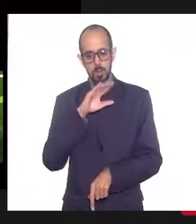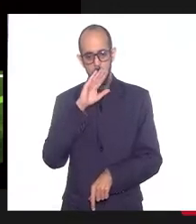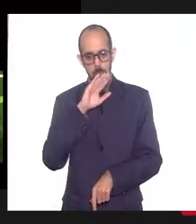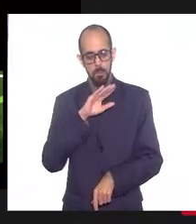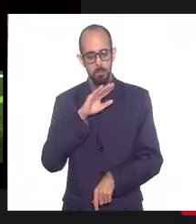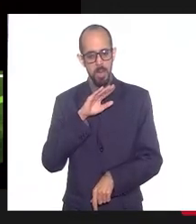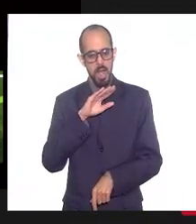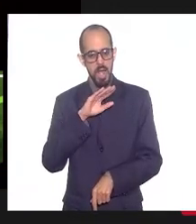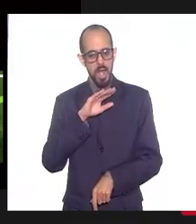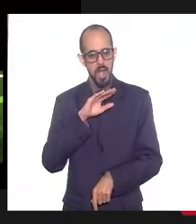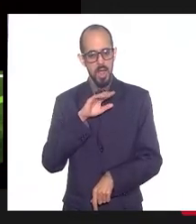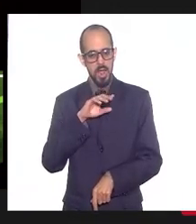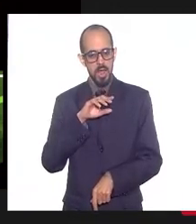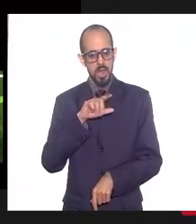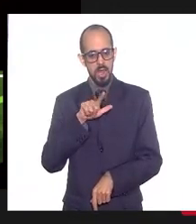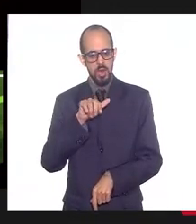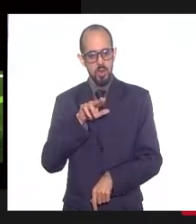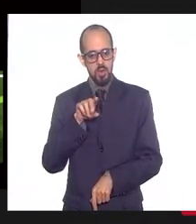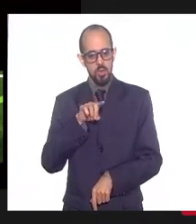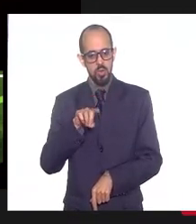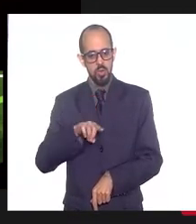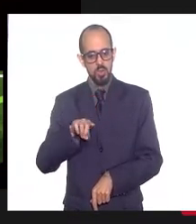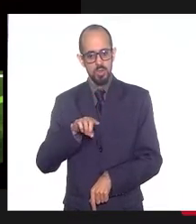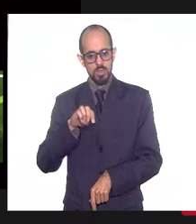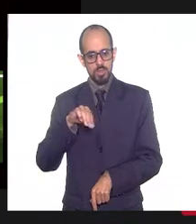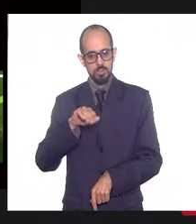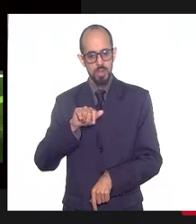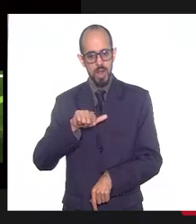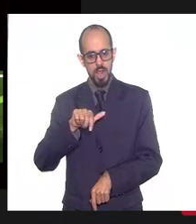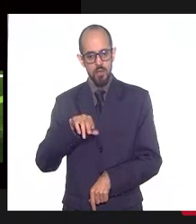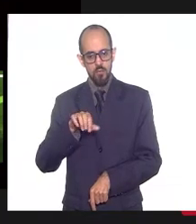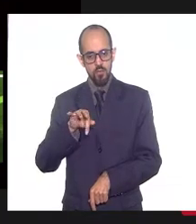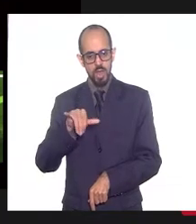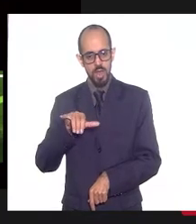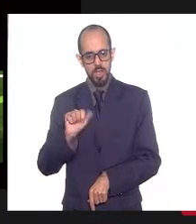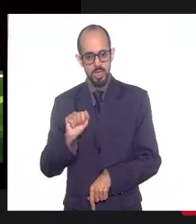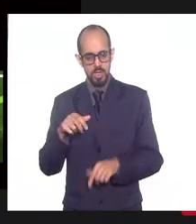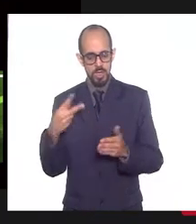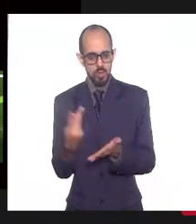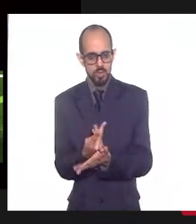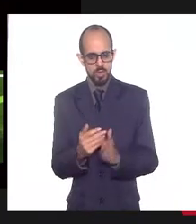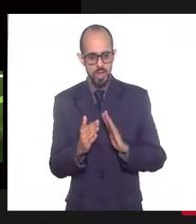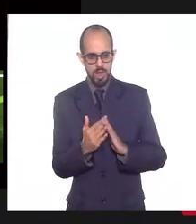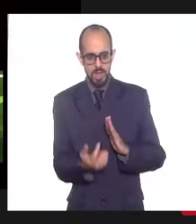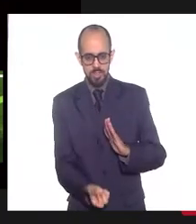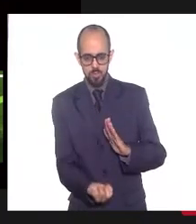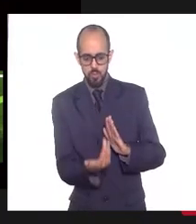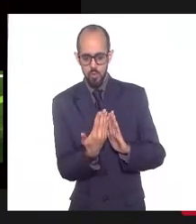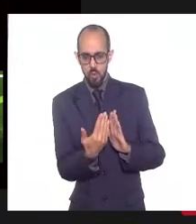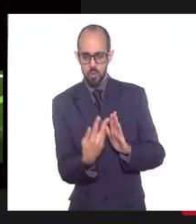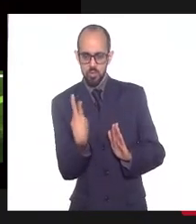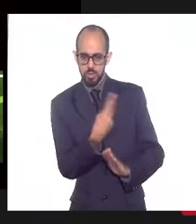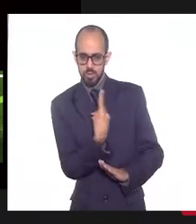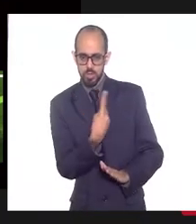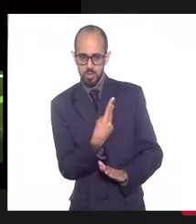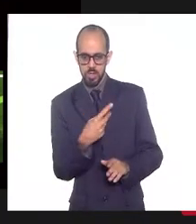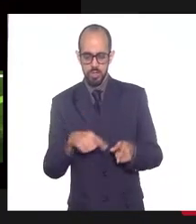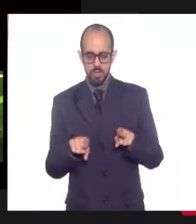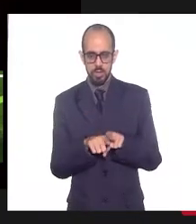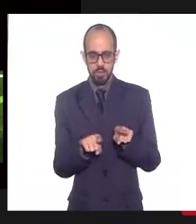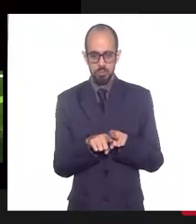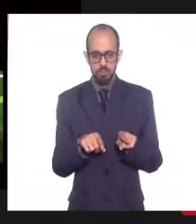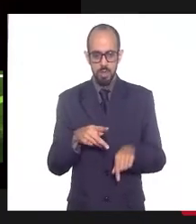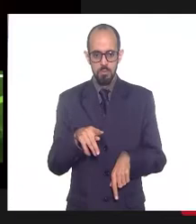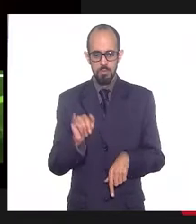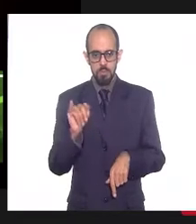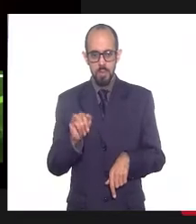se não me engano, Luiz Malafaia, aqui no Cabo Sul, que teve a casa dele incendiada, o outro pai, Tony de